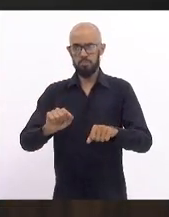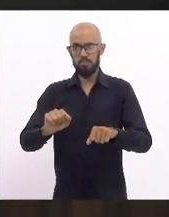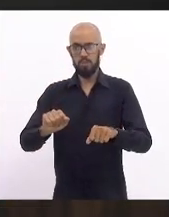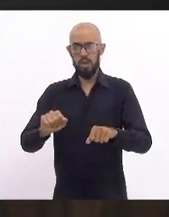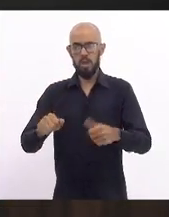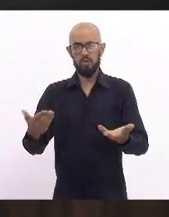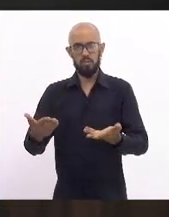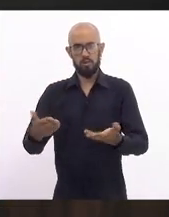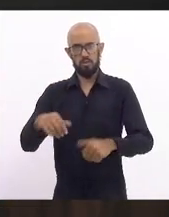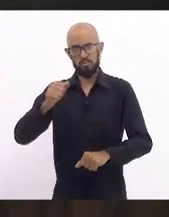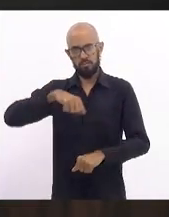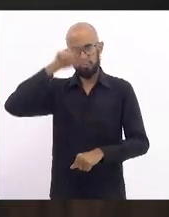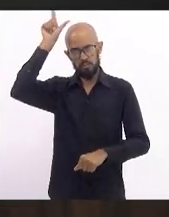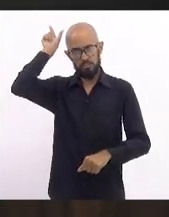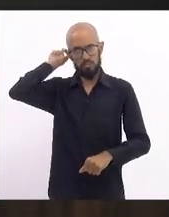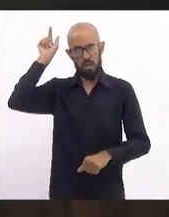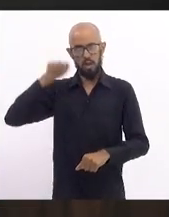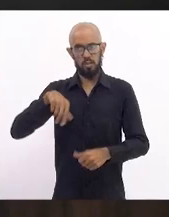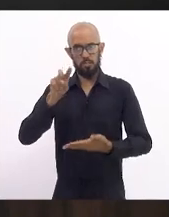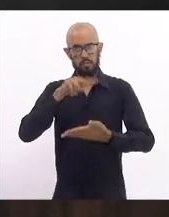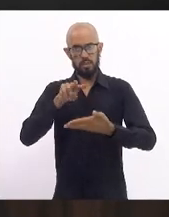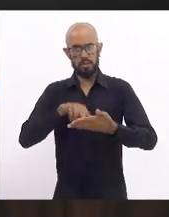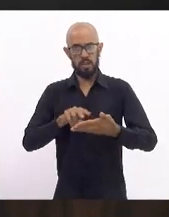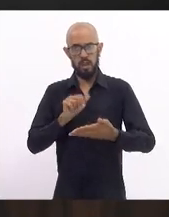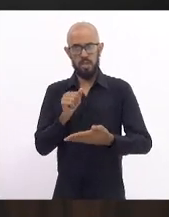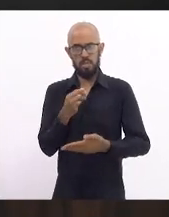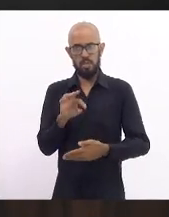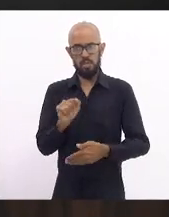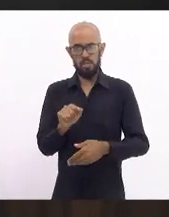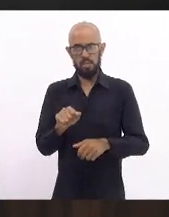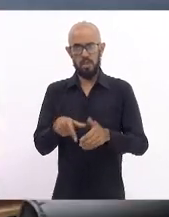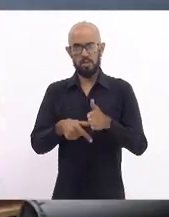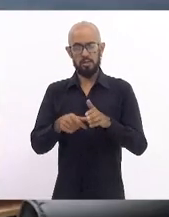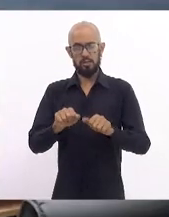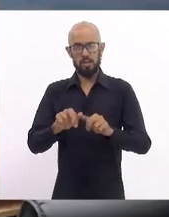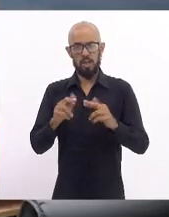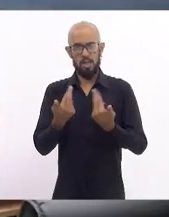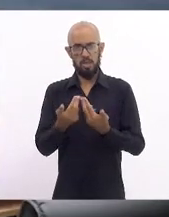deputado Luiz Paulo para fazer leitura da ata da sessão anterior.